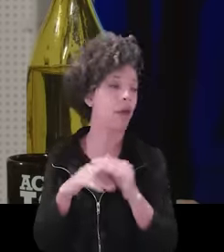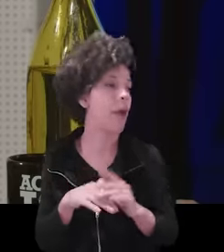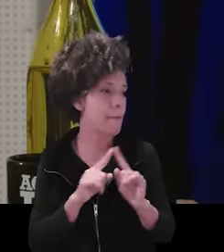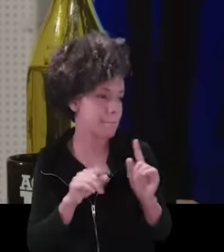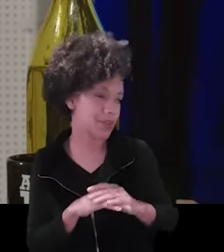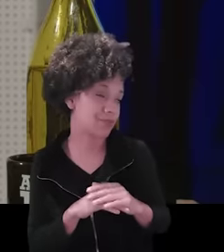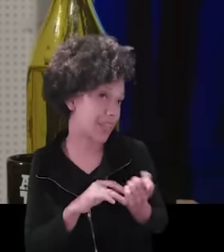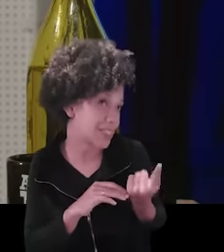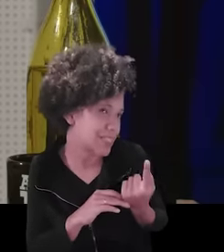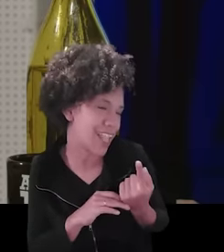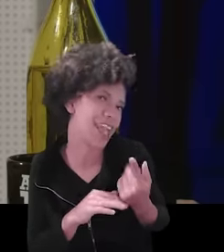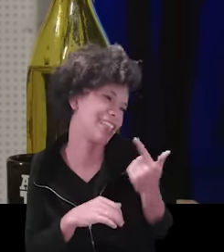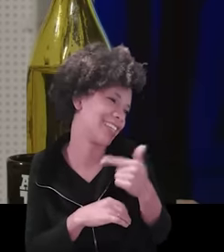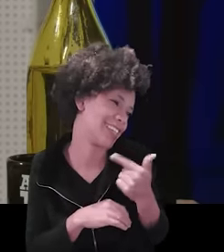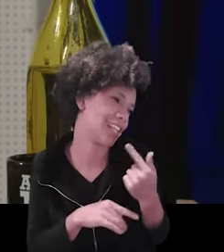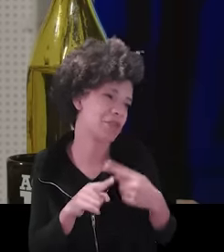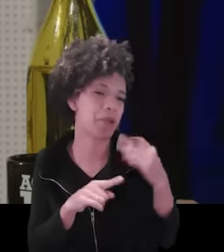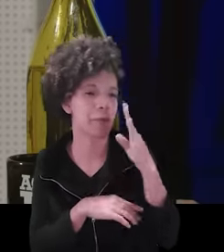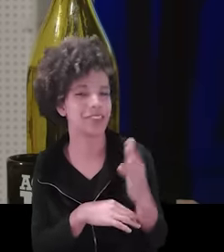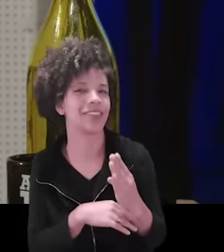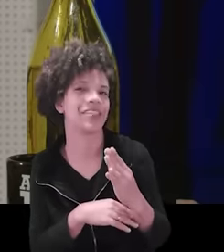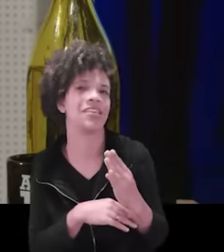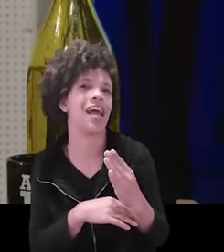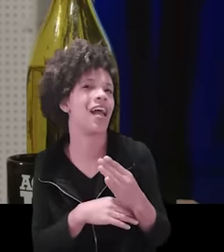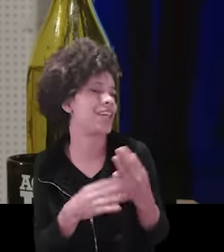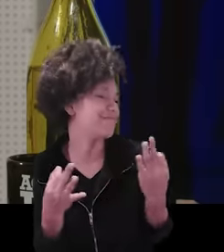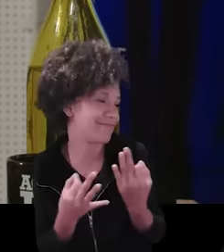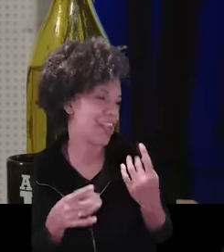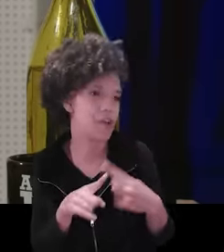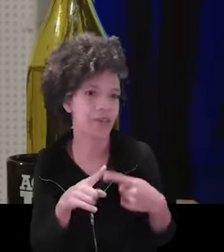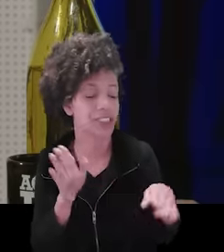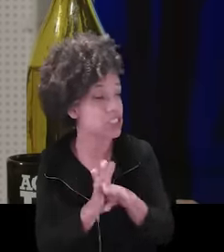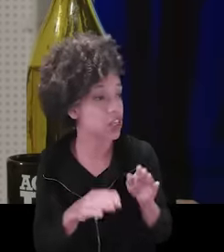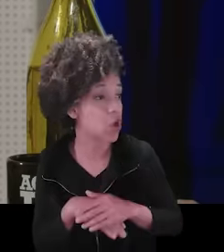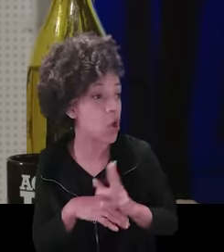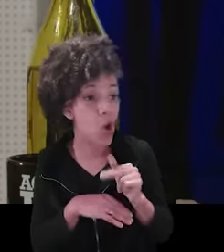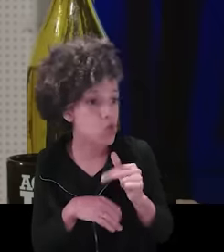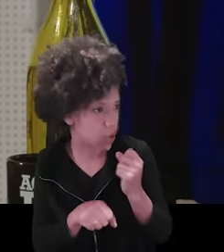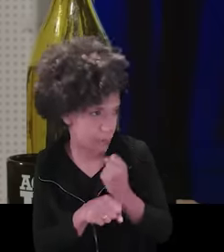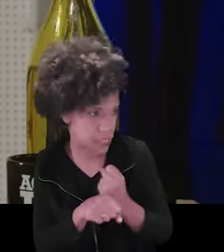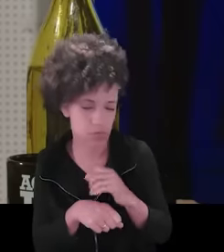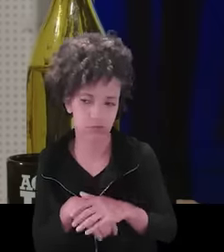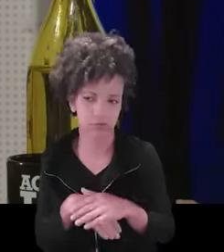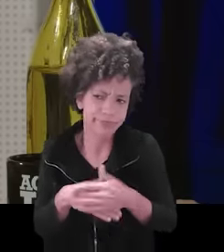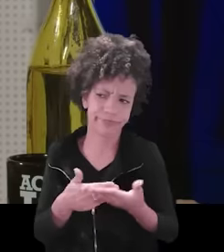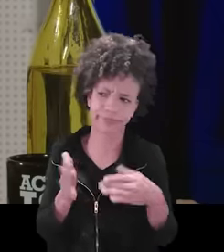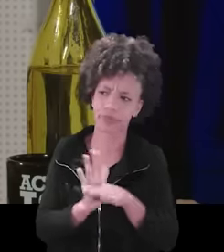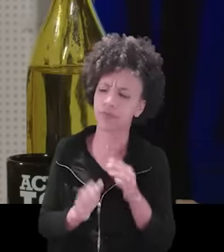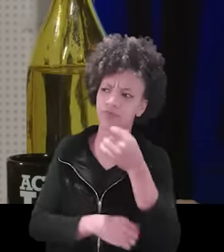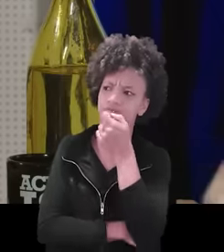que eu vejo lá é que assim o Brasil a gente é uma raça muito muito da hora eu fiquei assim você chegar lá você nunca foi pedreiro